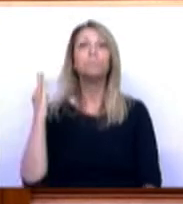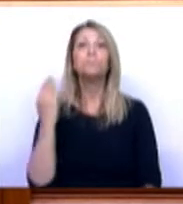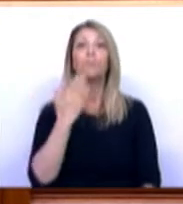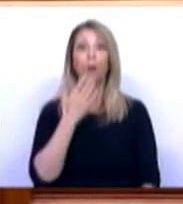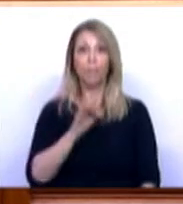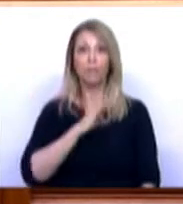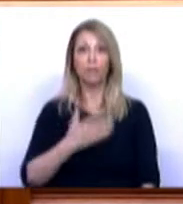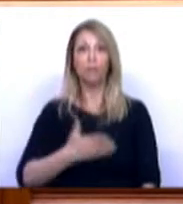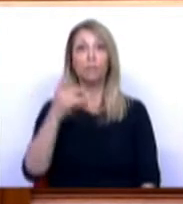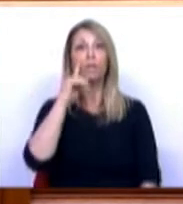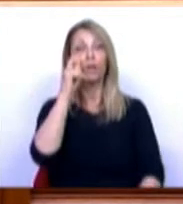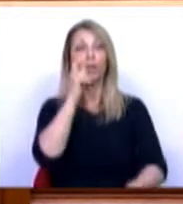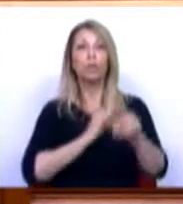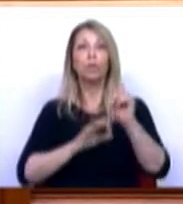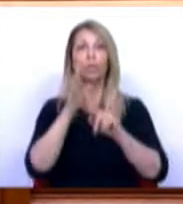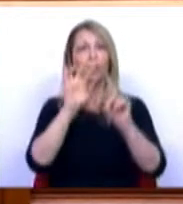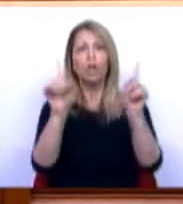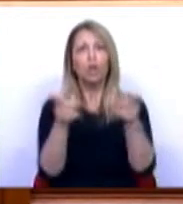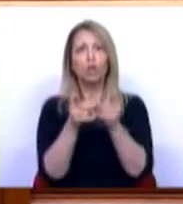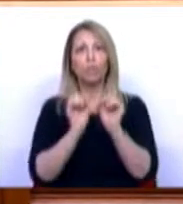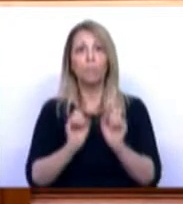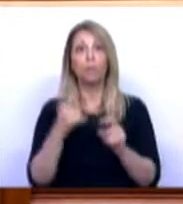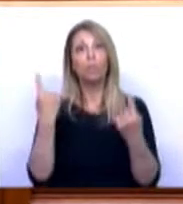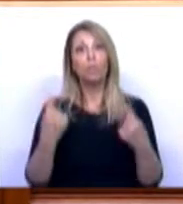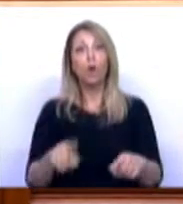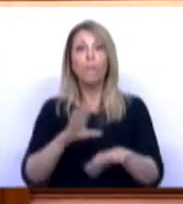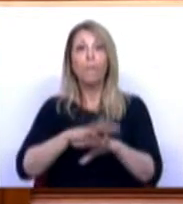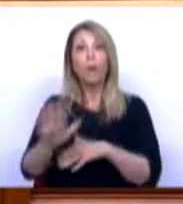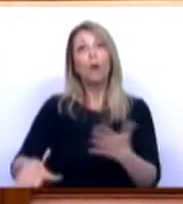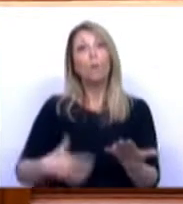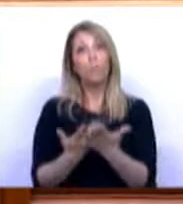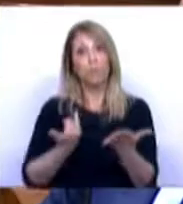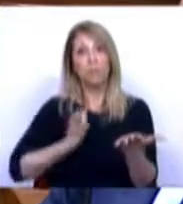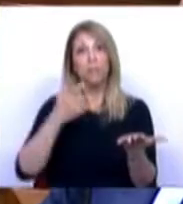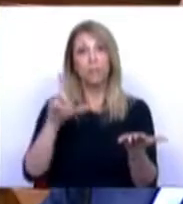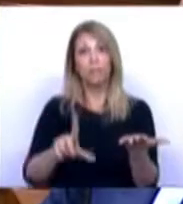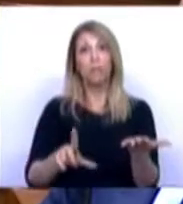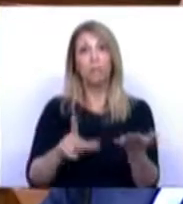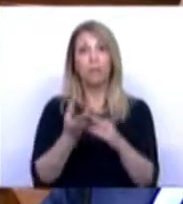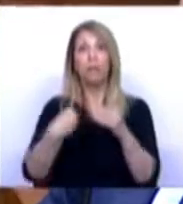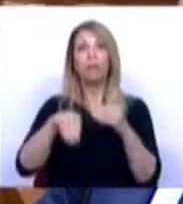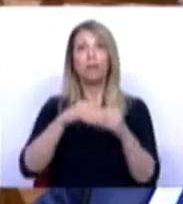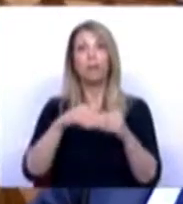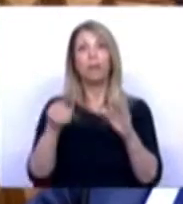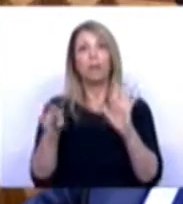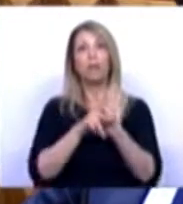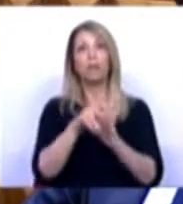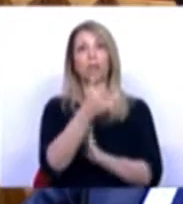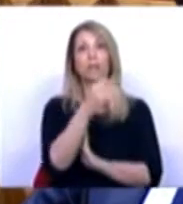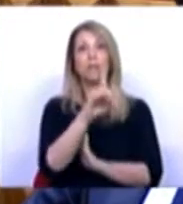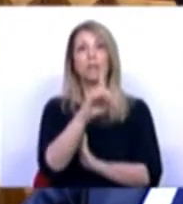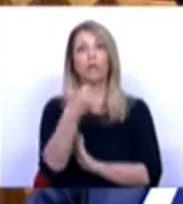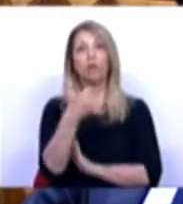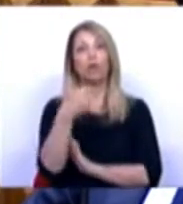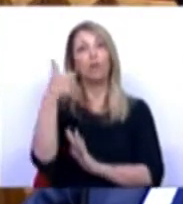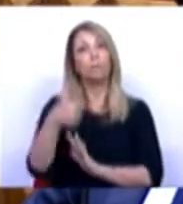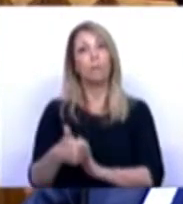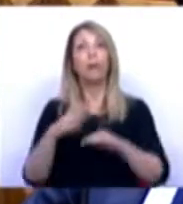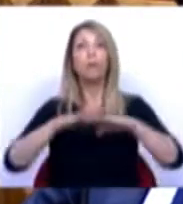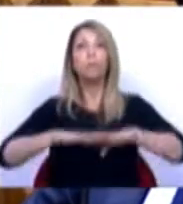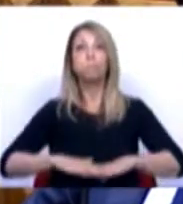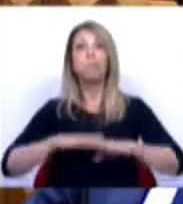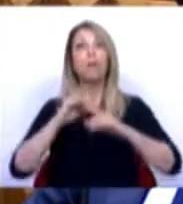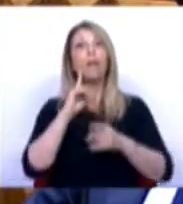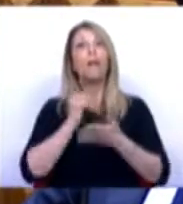Muito obrigado, Sr. Presidente, Sras. E Srs. Deputados. Muito telegraficamente, relativamente à proposta apresentada pela Iniciativa Liberal do aditamento do artigo 262-B, relativo à suspensão de